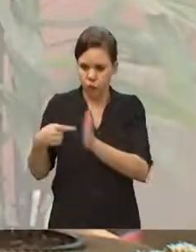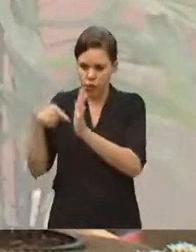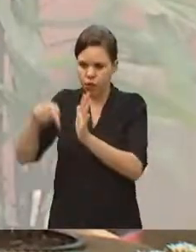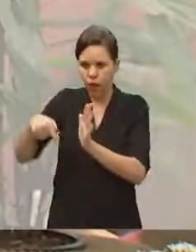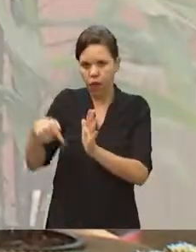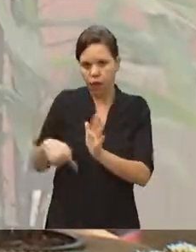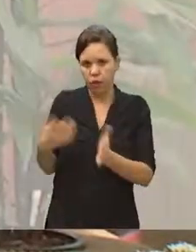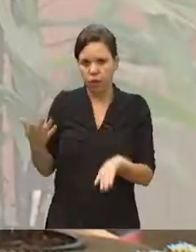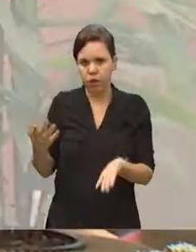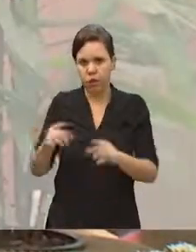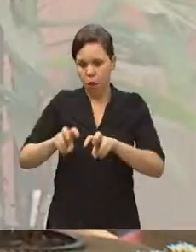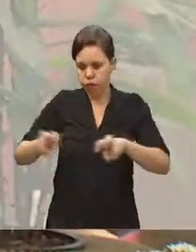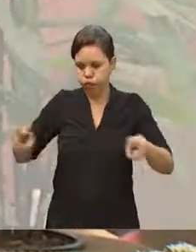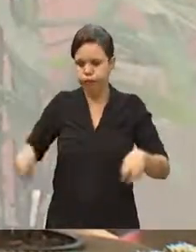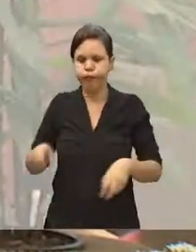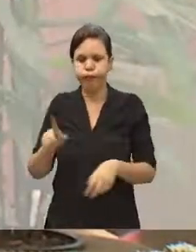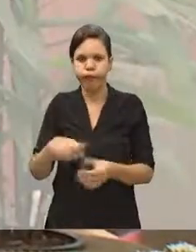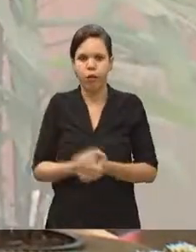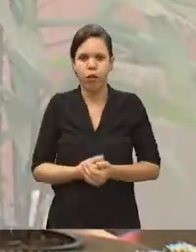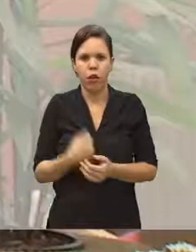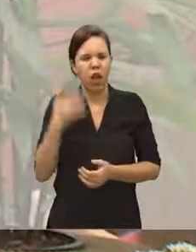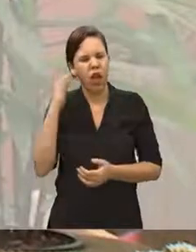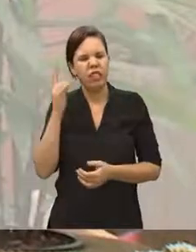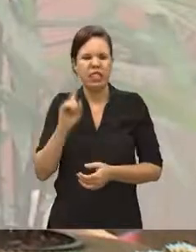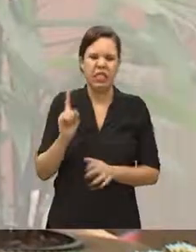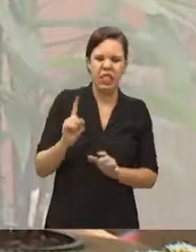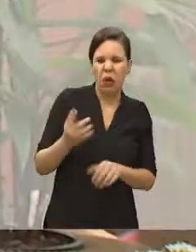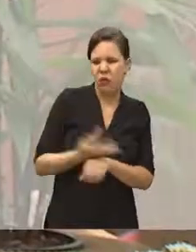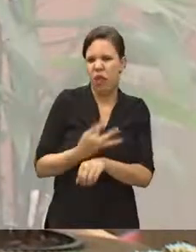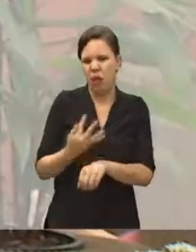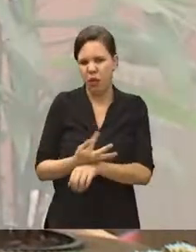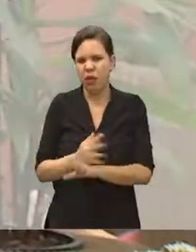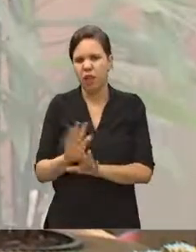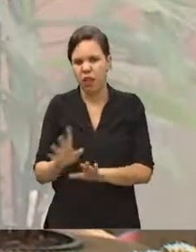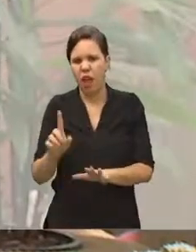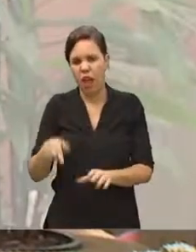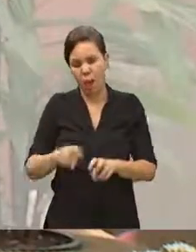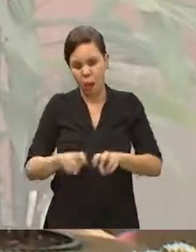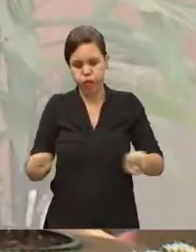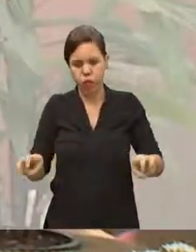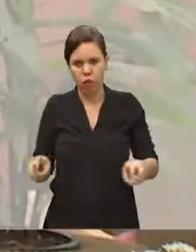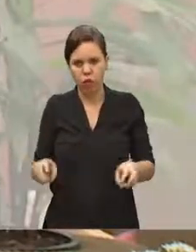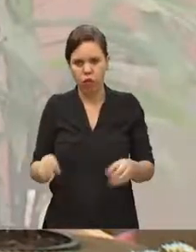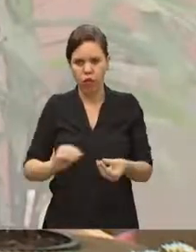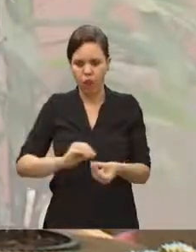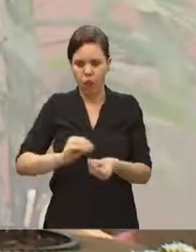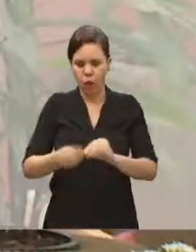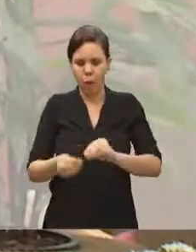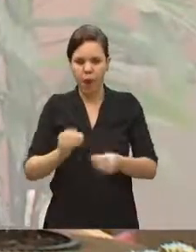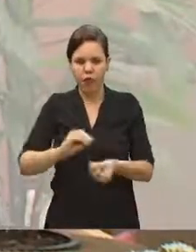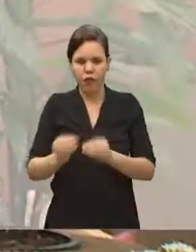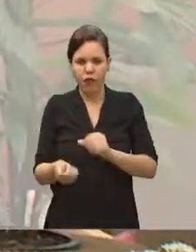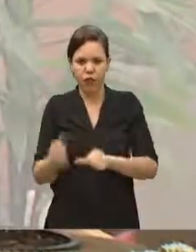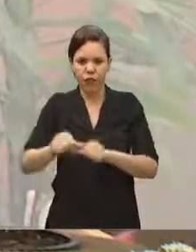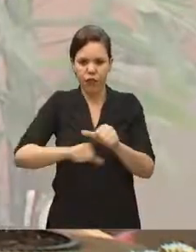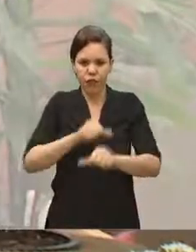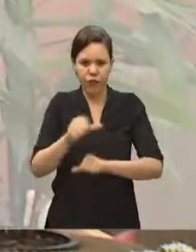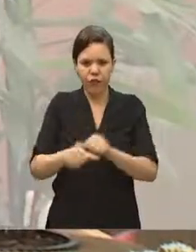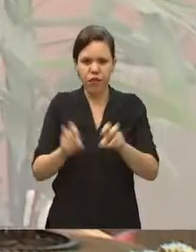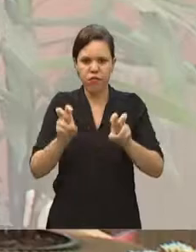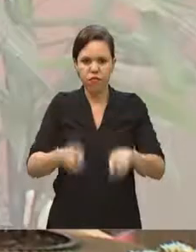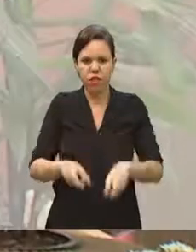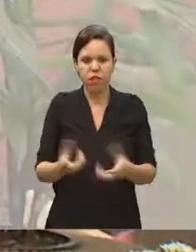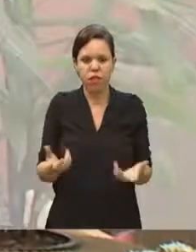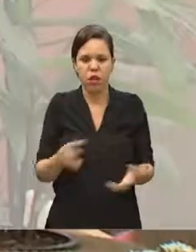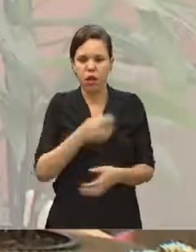cá. E o banco é exatamente isso, a gente acha que não vai aguentar, mas é um banco que você vai dobrando, um banquinho e você